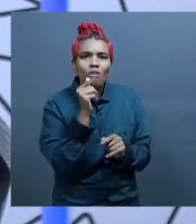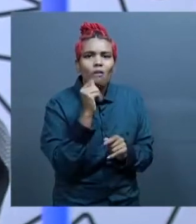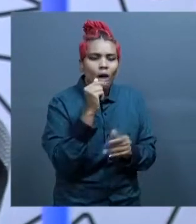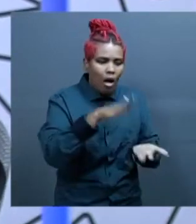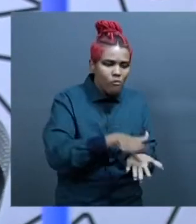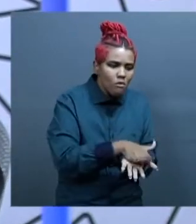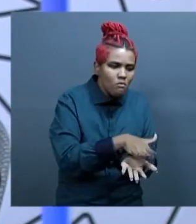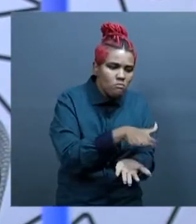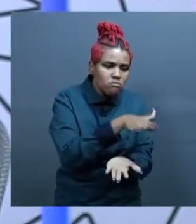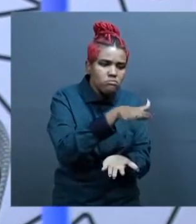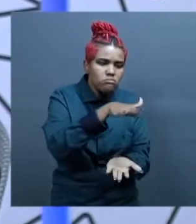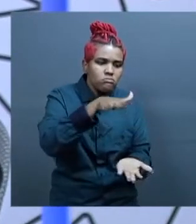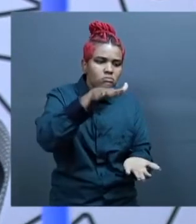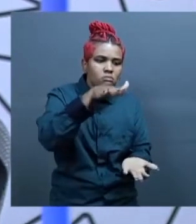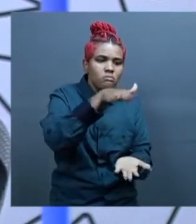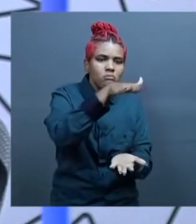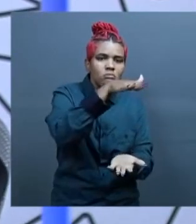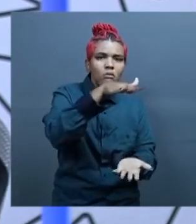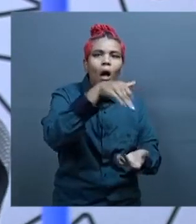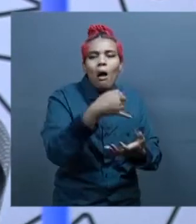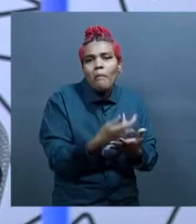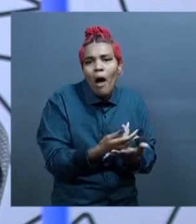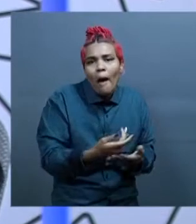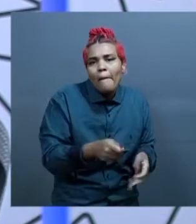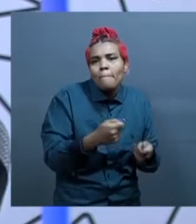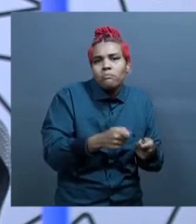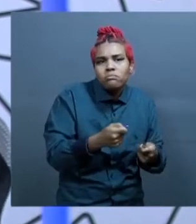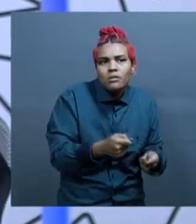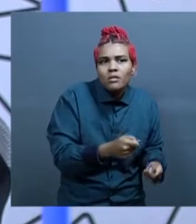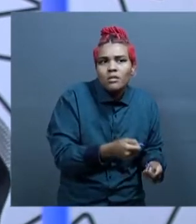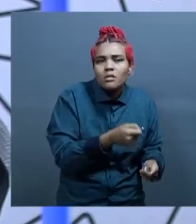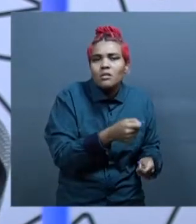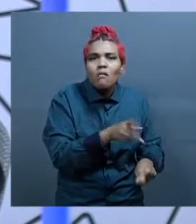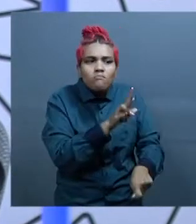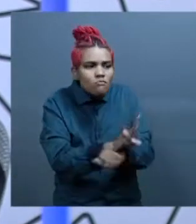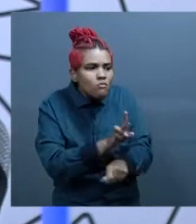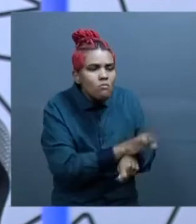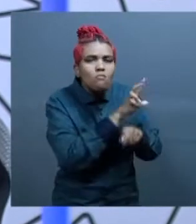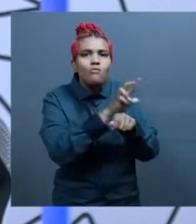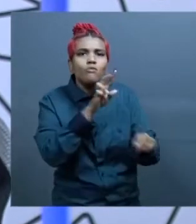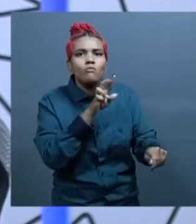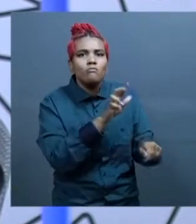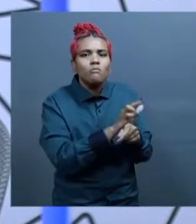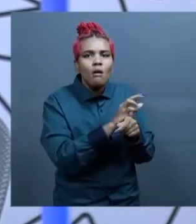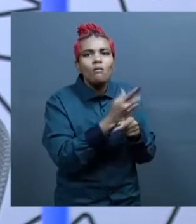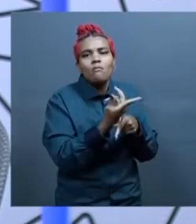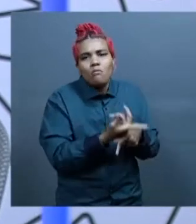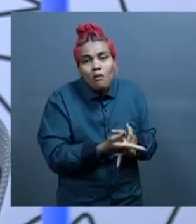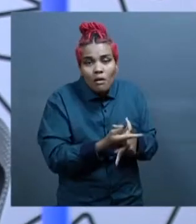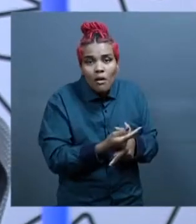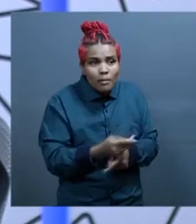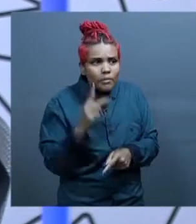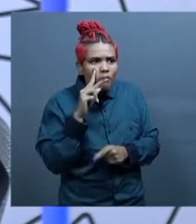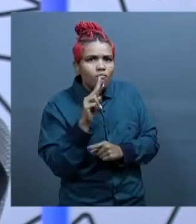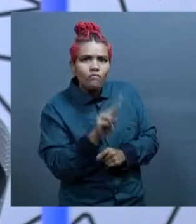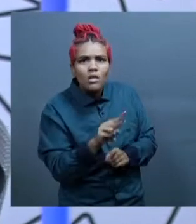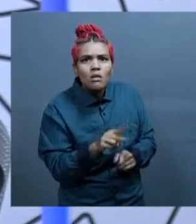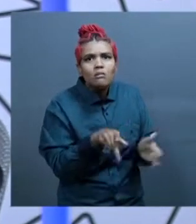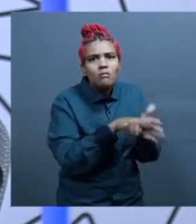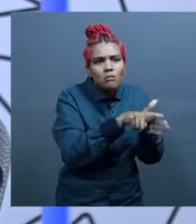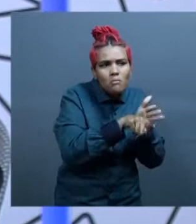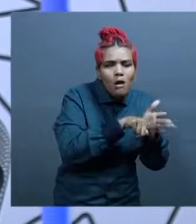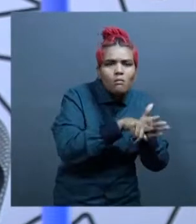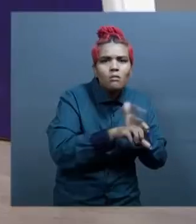preocupante que isso iria levar muito em consideração isso tudo nós temos é sanado essas pesquisas científicas relacionadas às mudanças climáticas